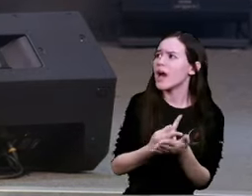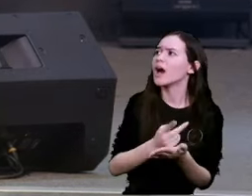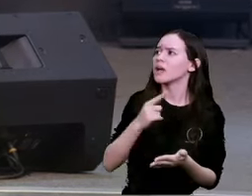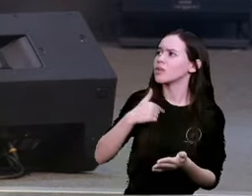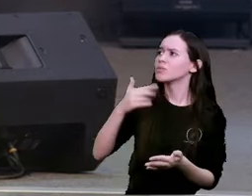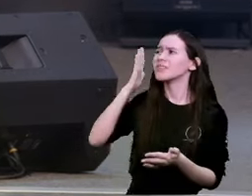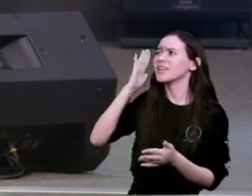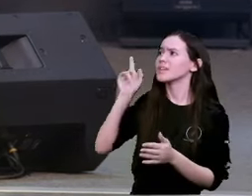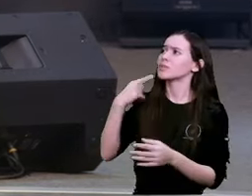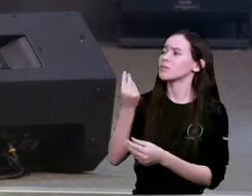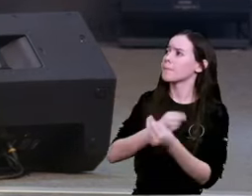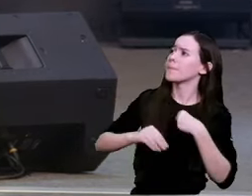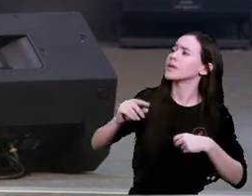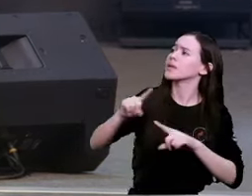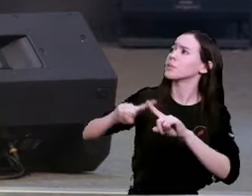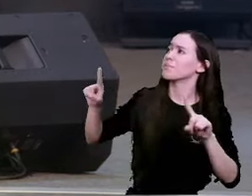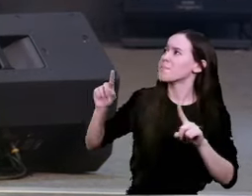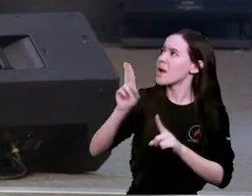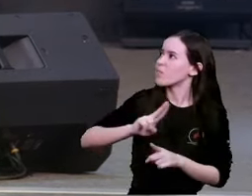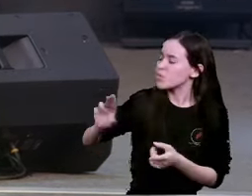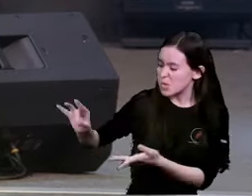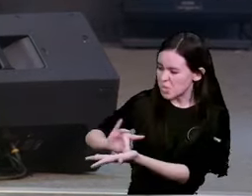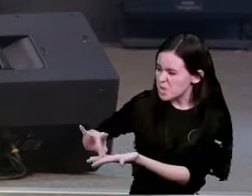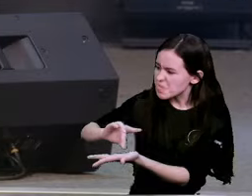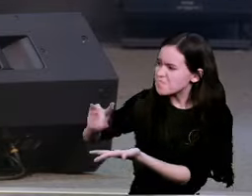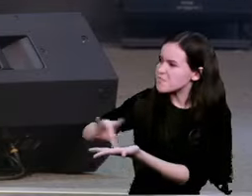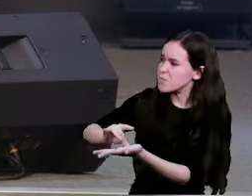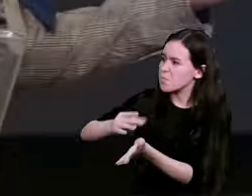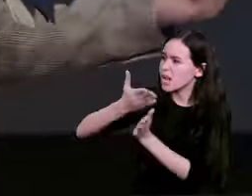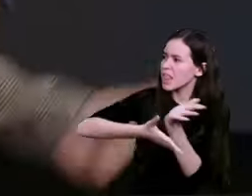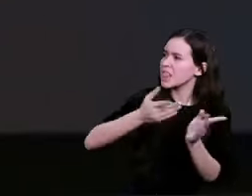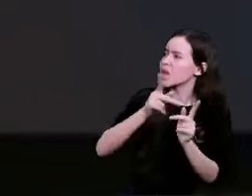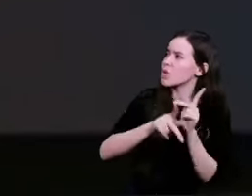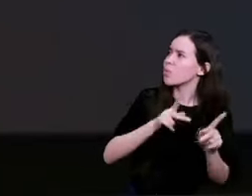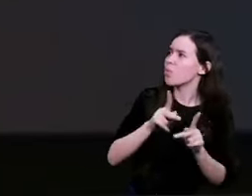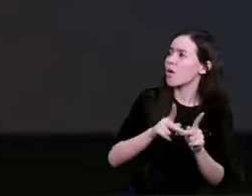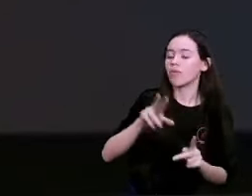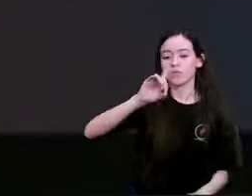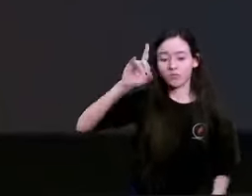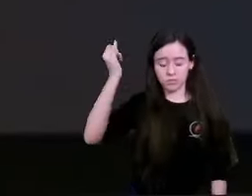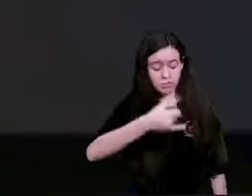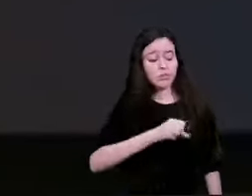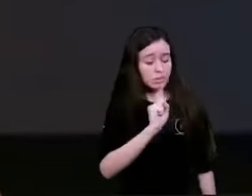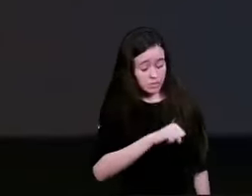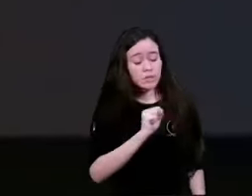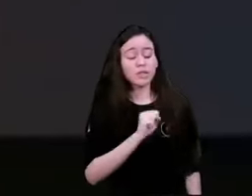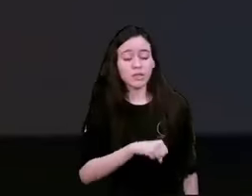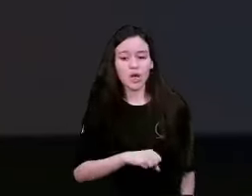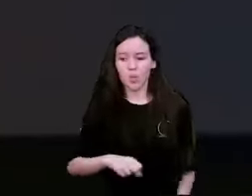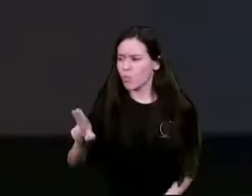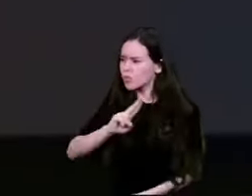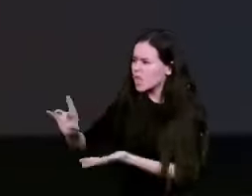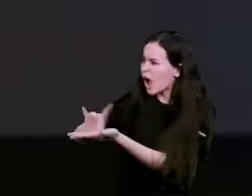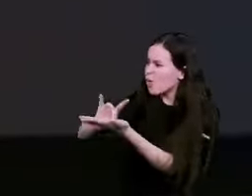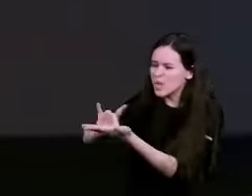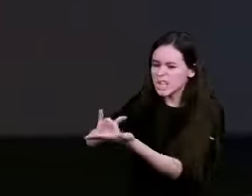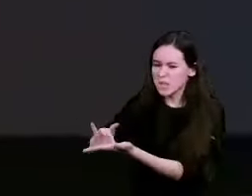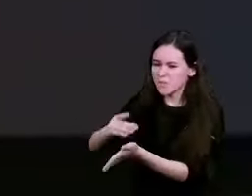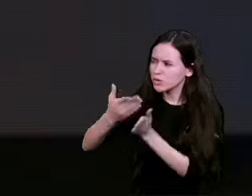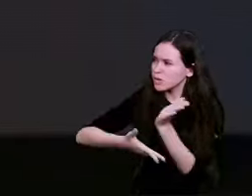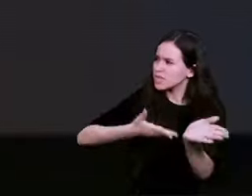que a gente pecou, mas vai usar o ímpio para tratar do teu povo? Deus disse: vou. Vai usar o inimigo